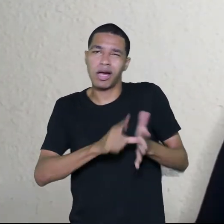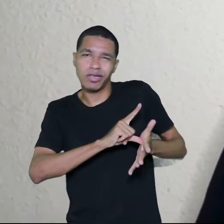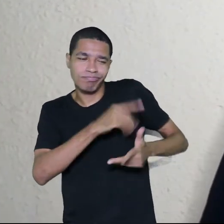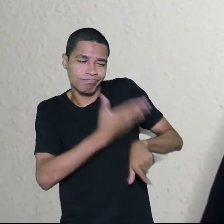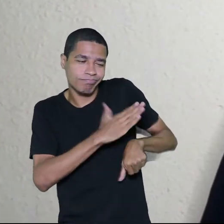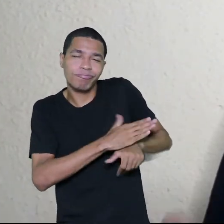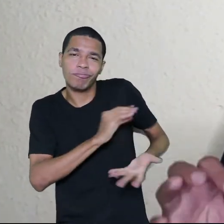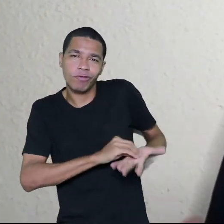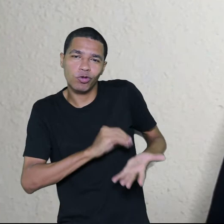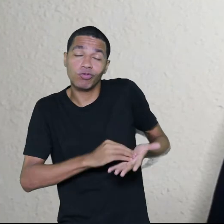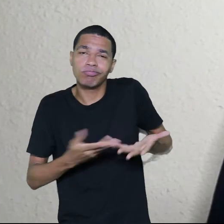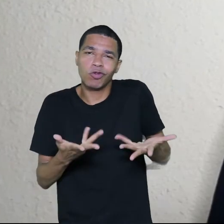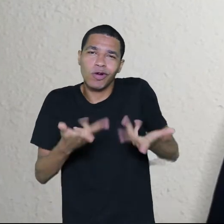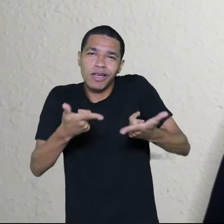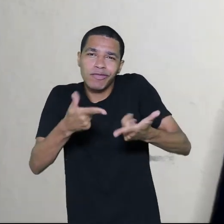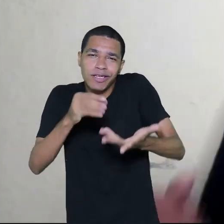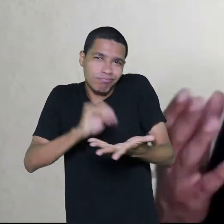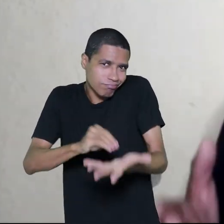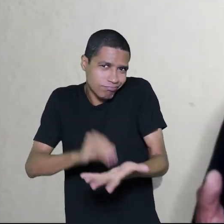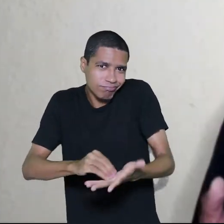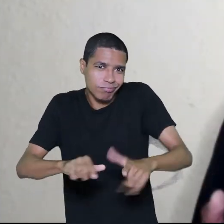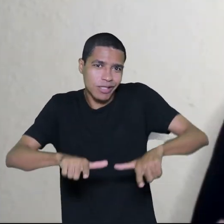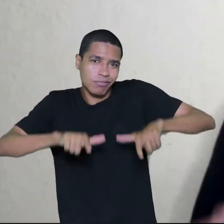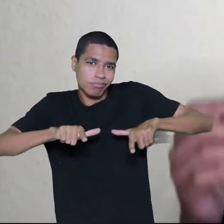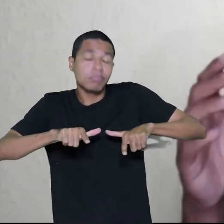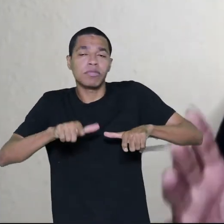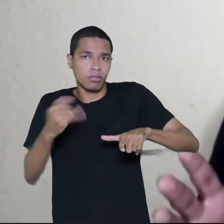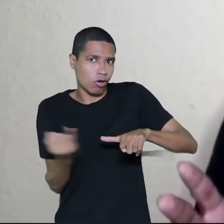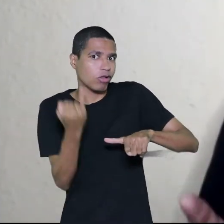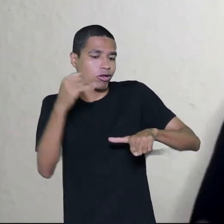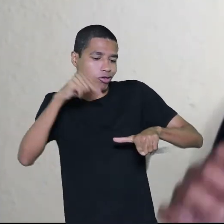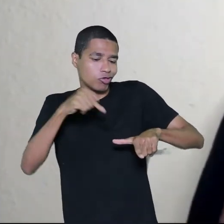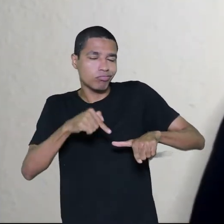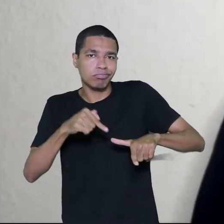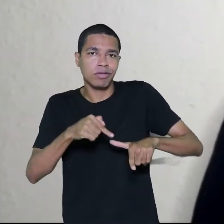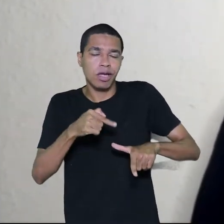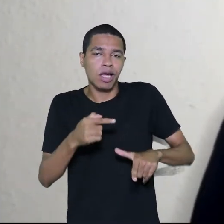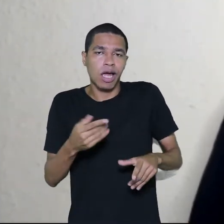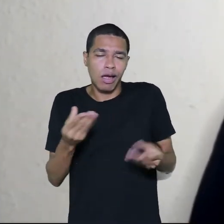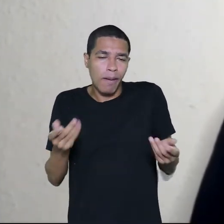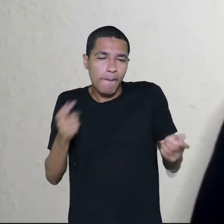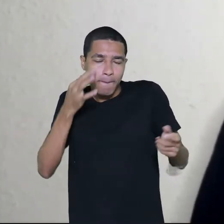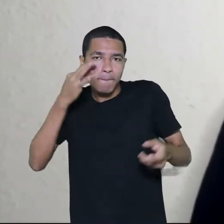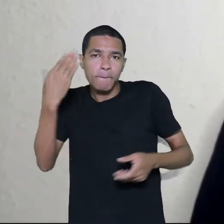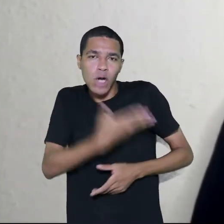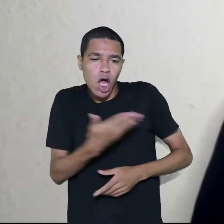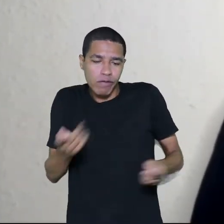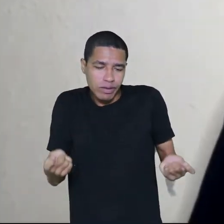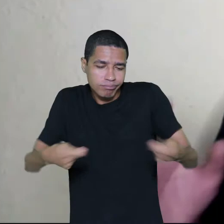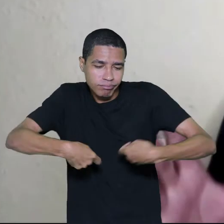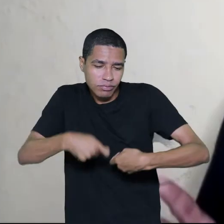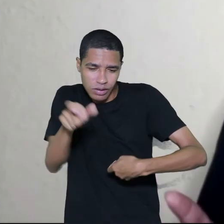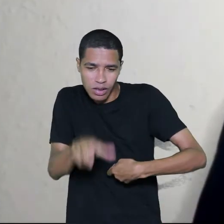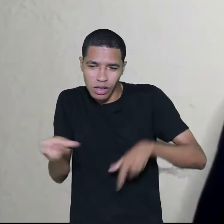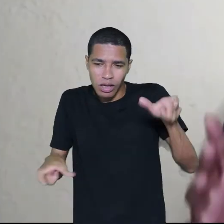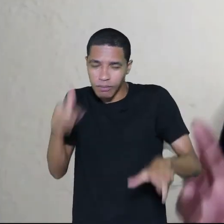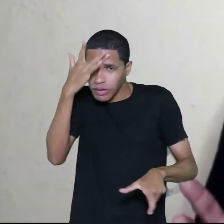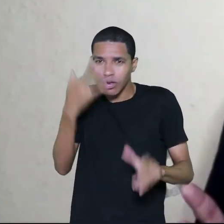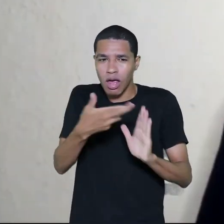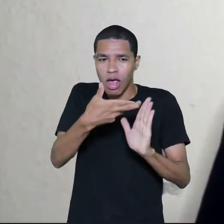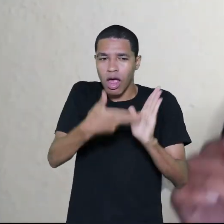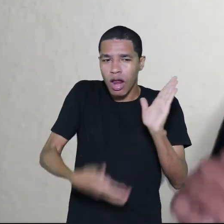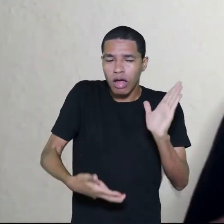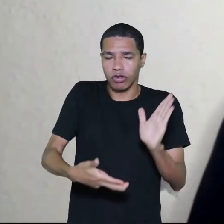preparo e por falta de qualificação. Também é importante documentação que comprove a capacidade do trabalhador, relatório